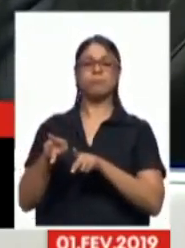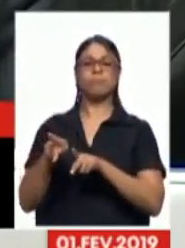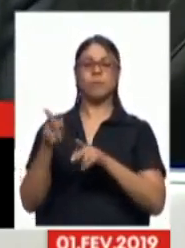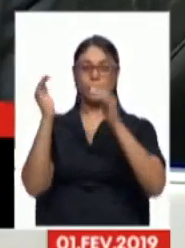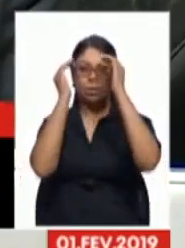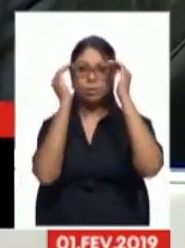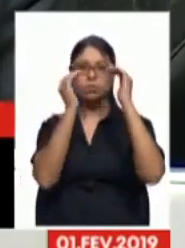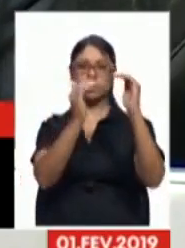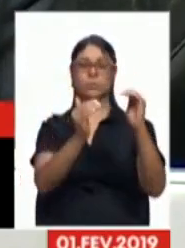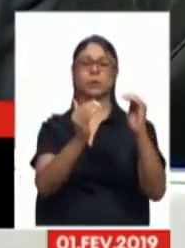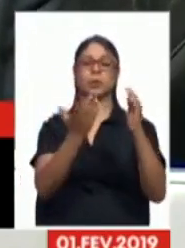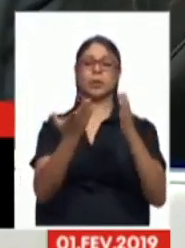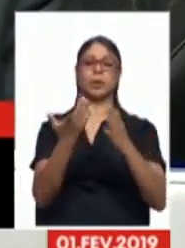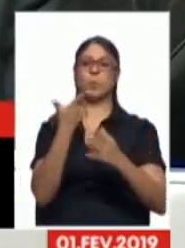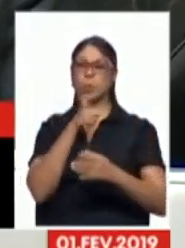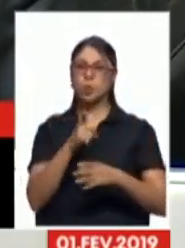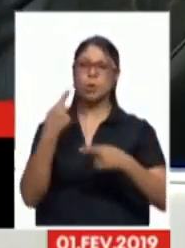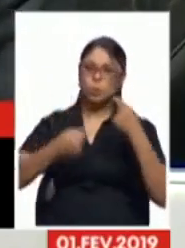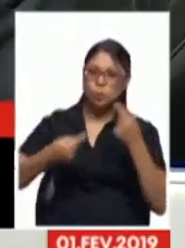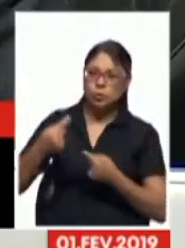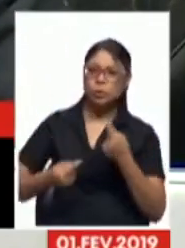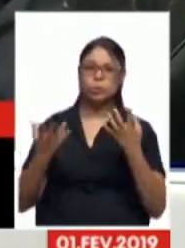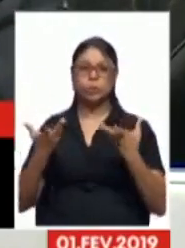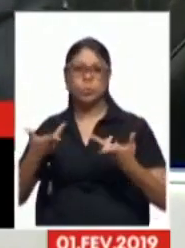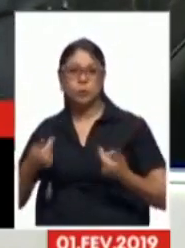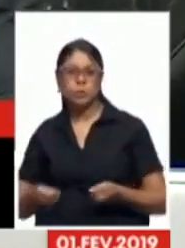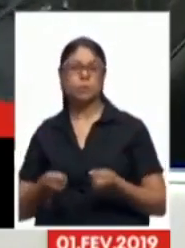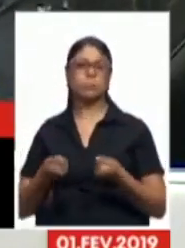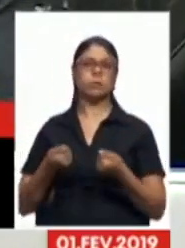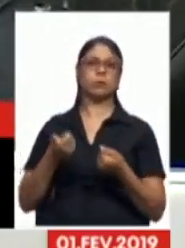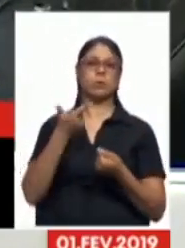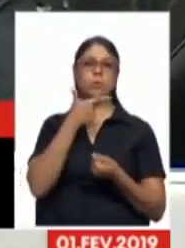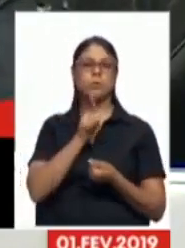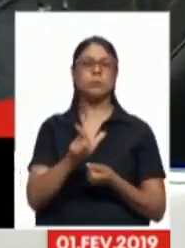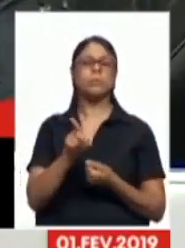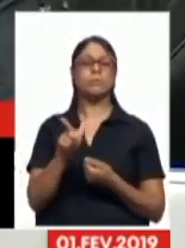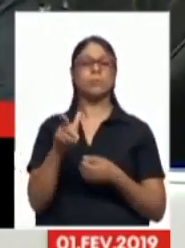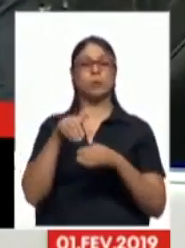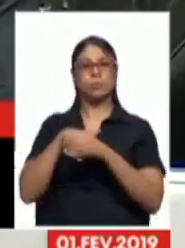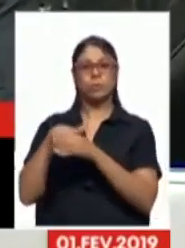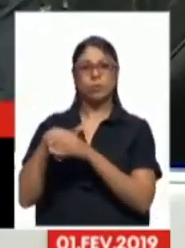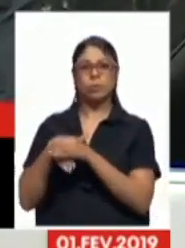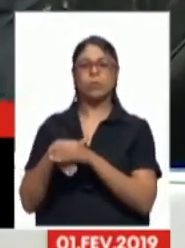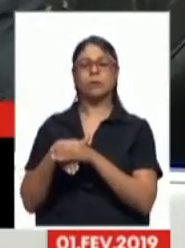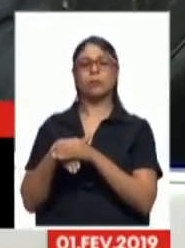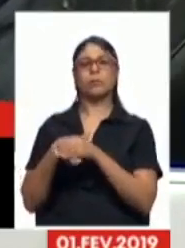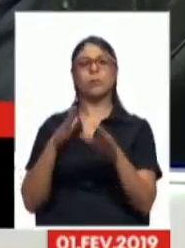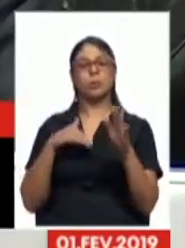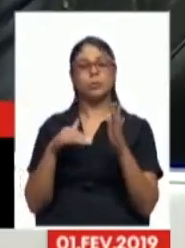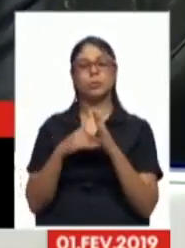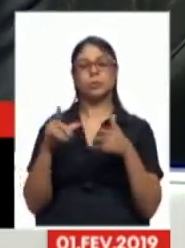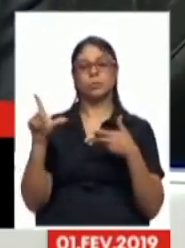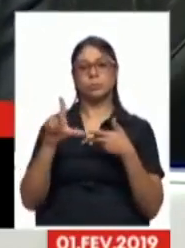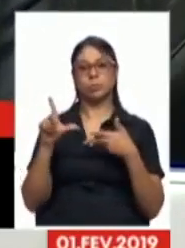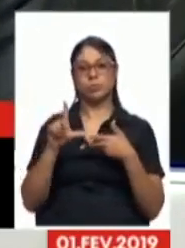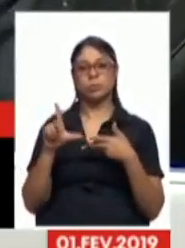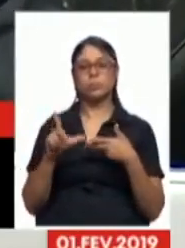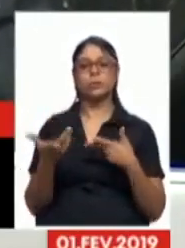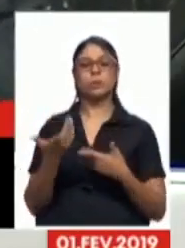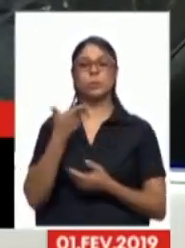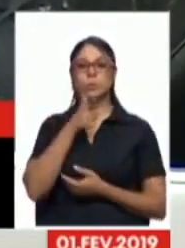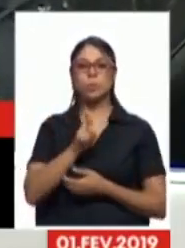para discutir, aperfeiçoar e votar medidas legislativas que possibilitem imprimir um novo ciclo